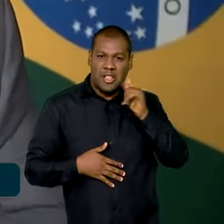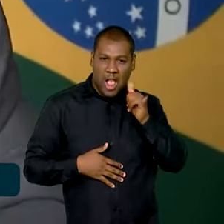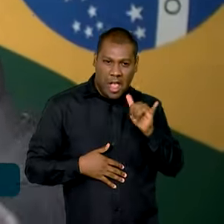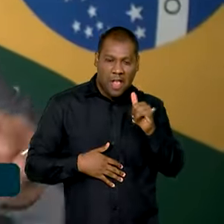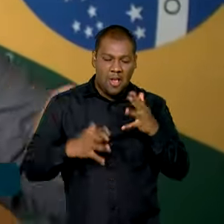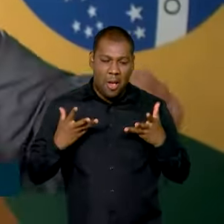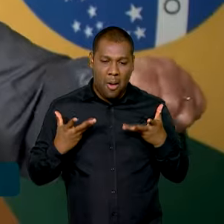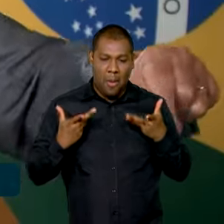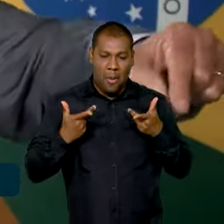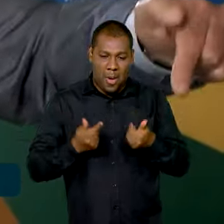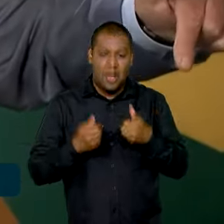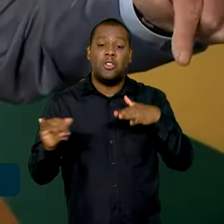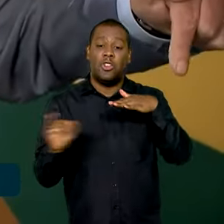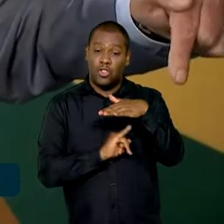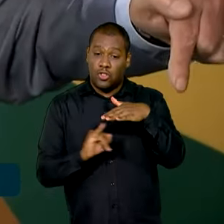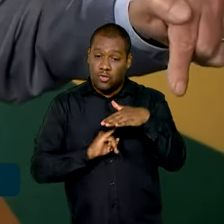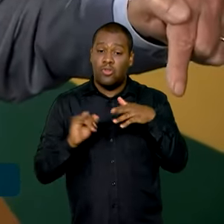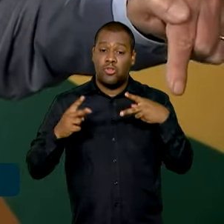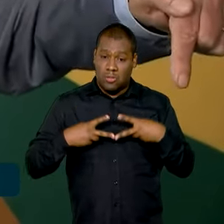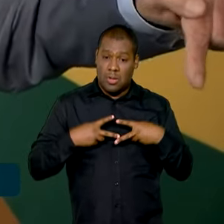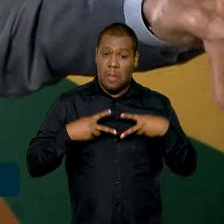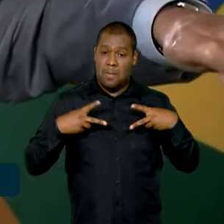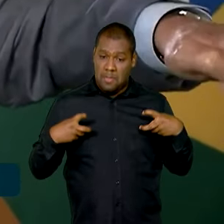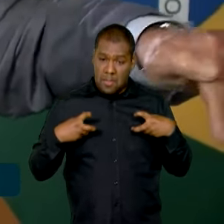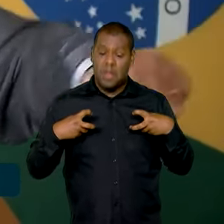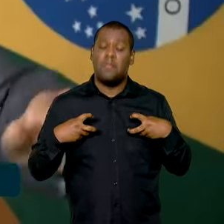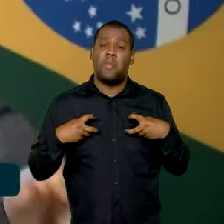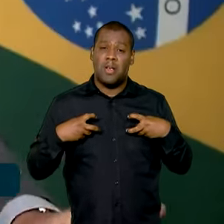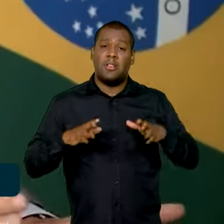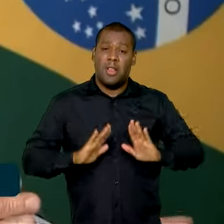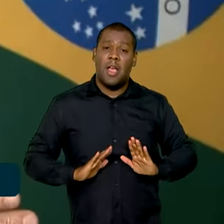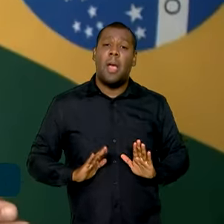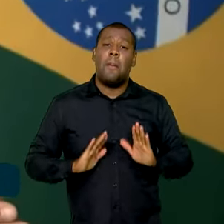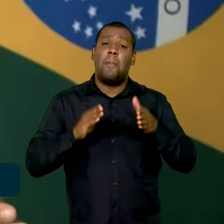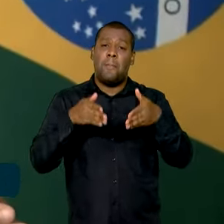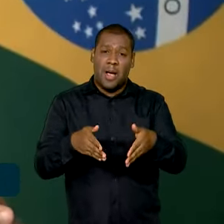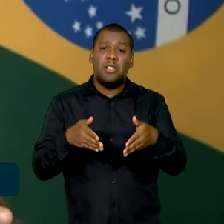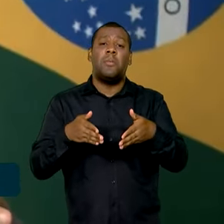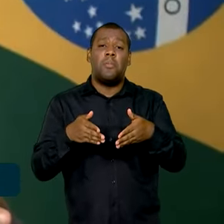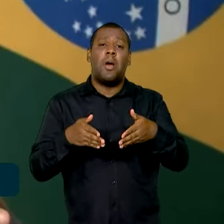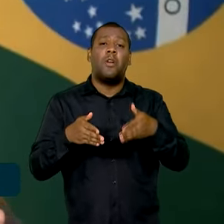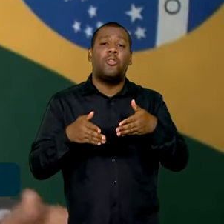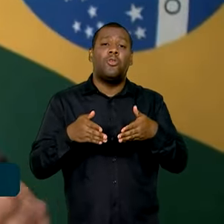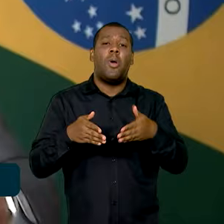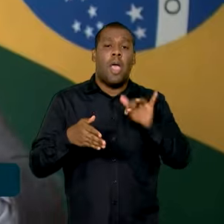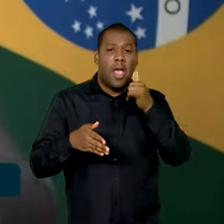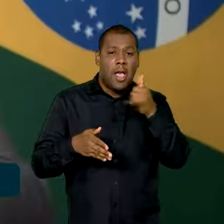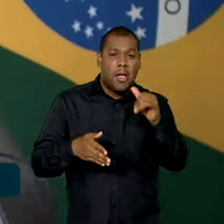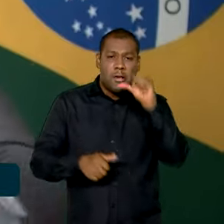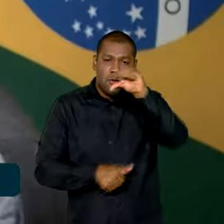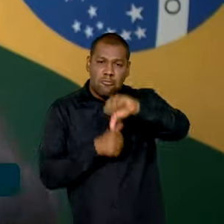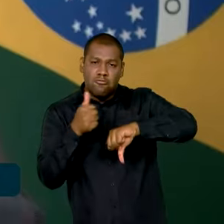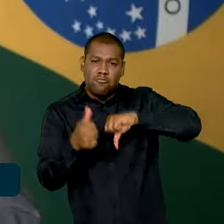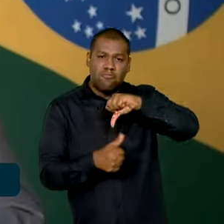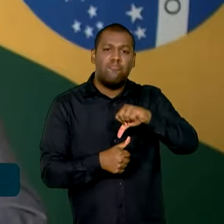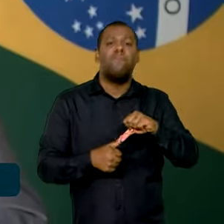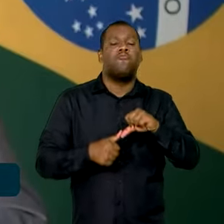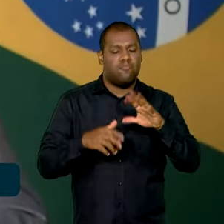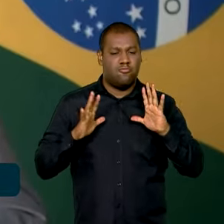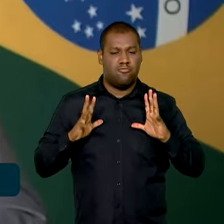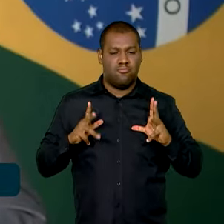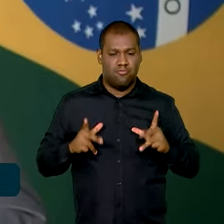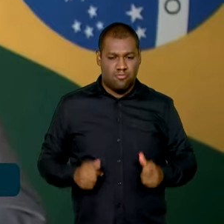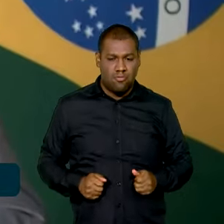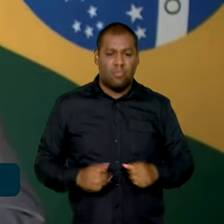Petrobras, ela também participe do processo energético, não apenas do petróleo. Porque ainda vai precisar durante muito tempo